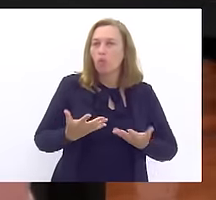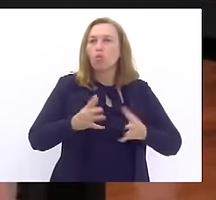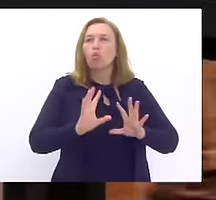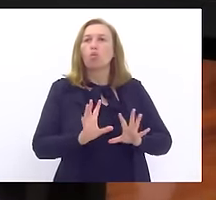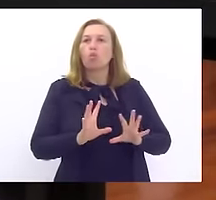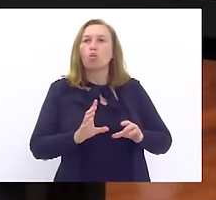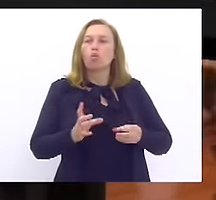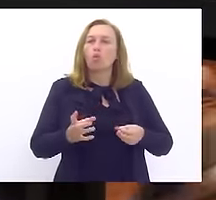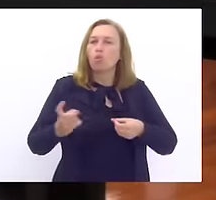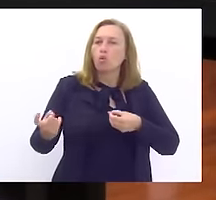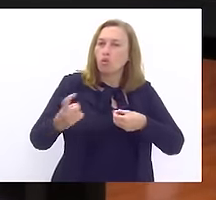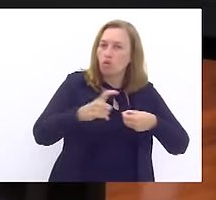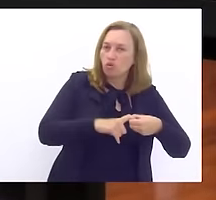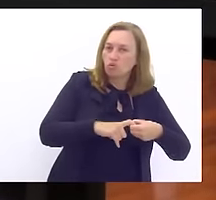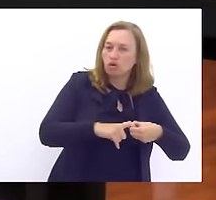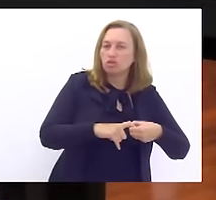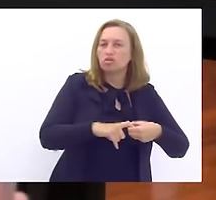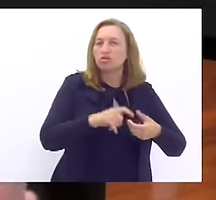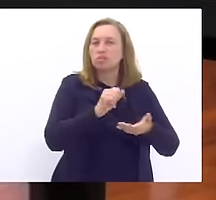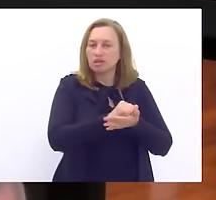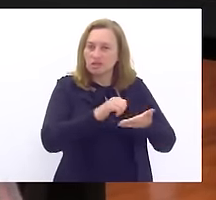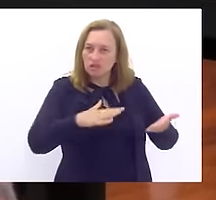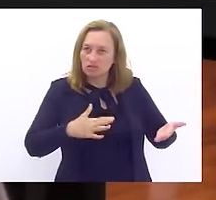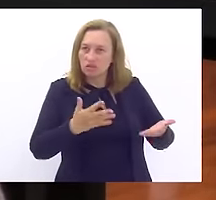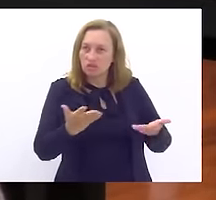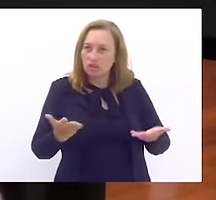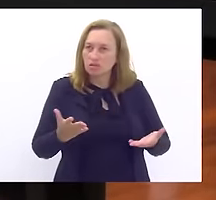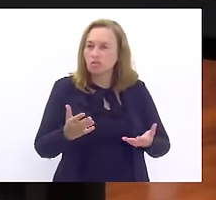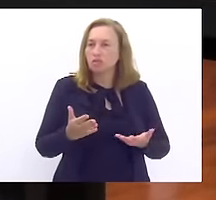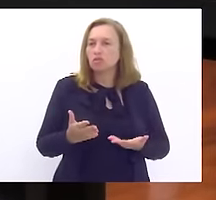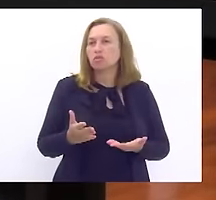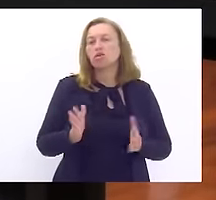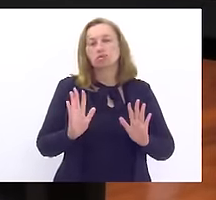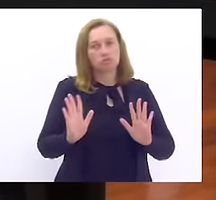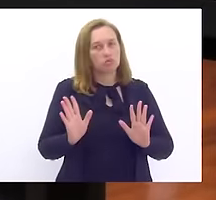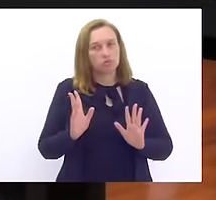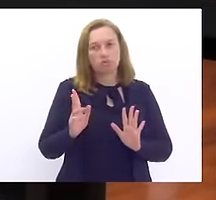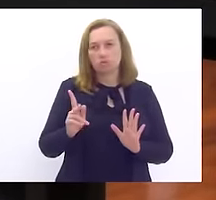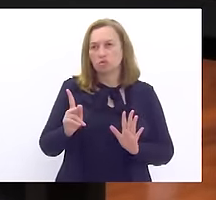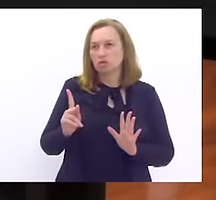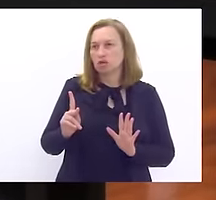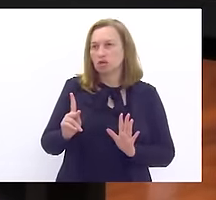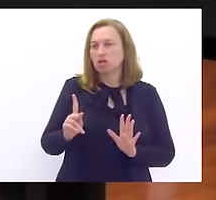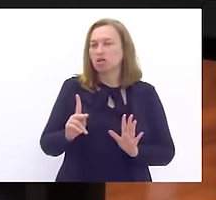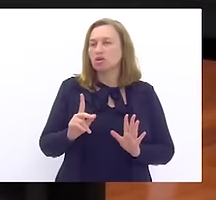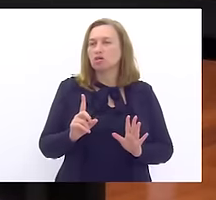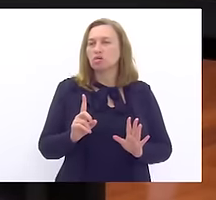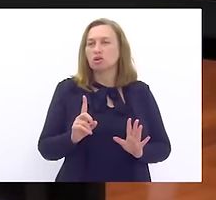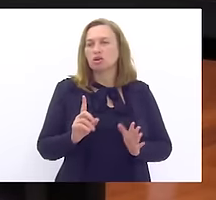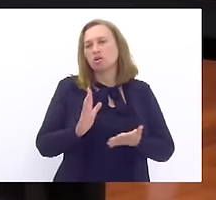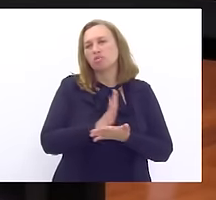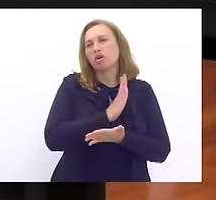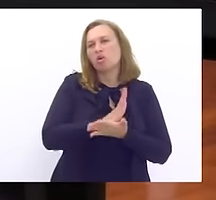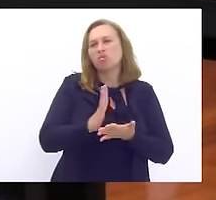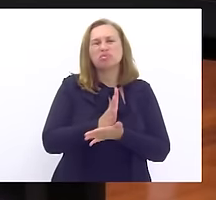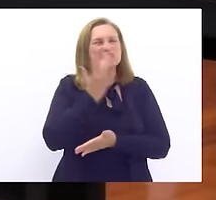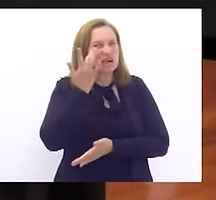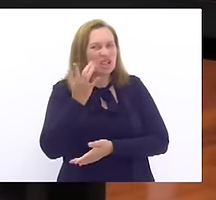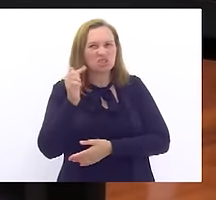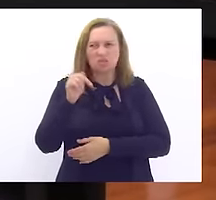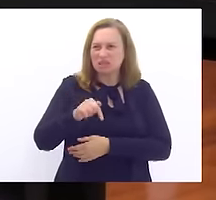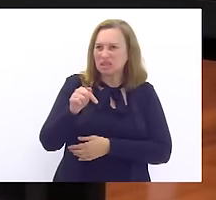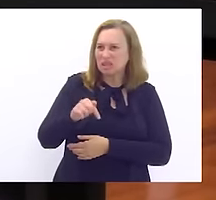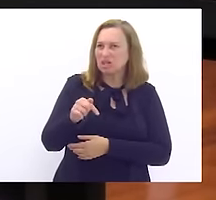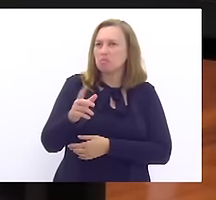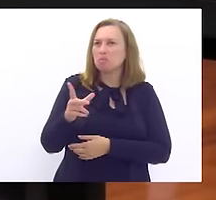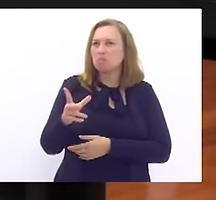é um instrumento regular para Essas atividades tá a gente pode estar questionando talvez não seja necessário para alguns nesse caso aqui porque